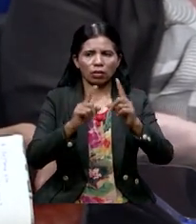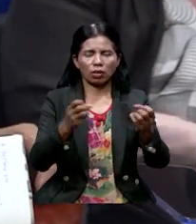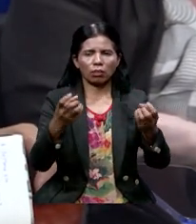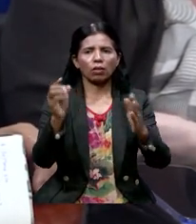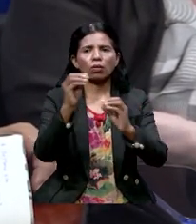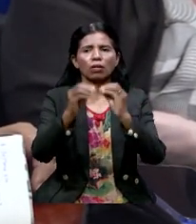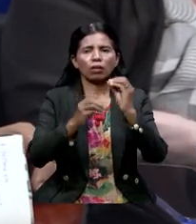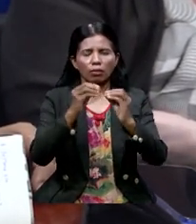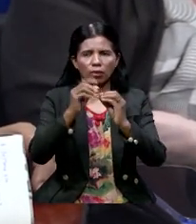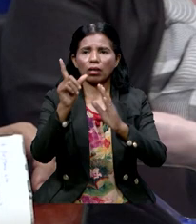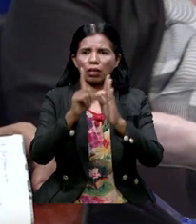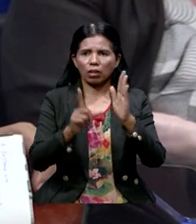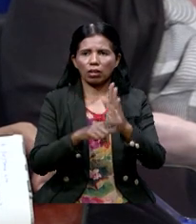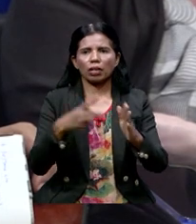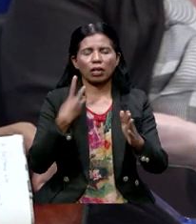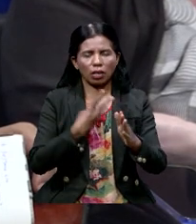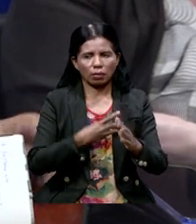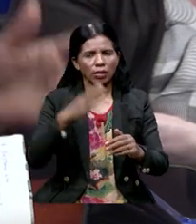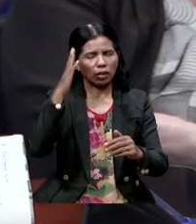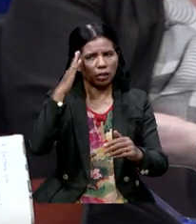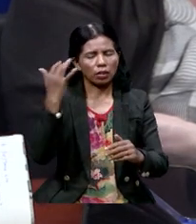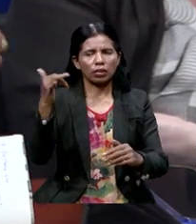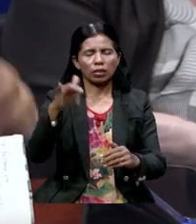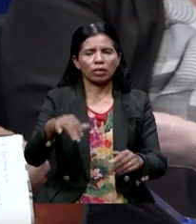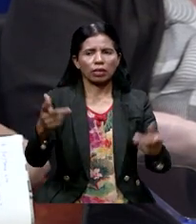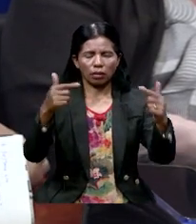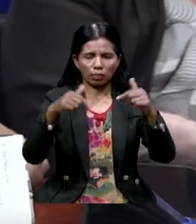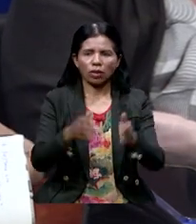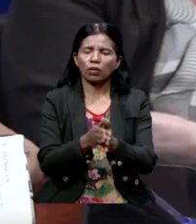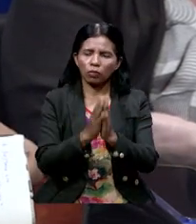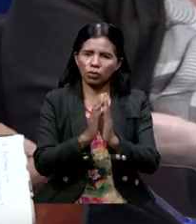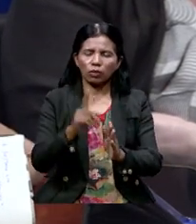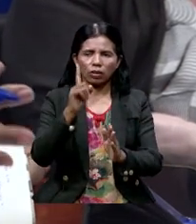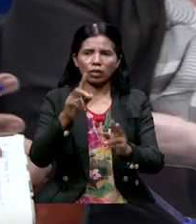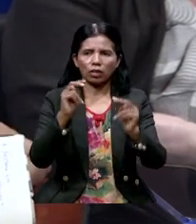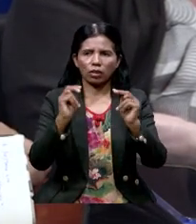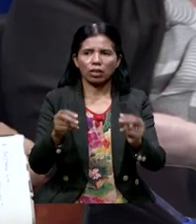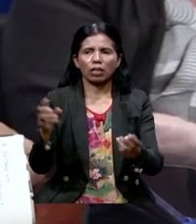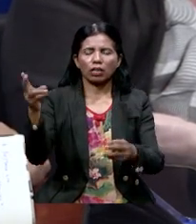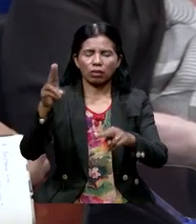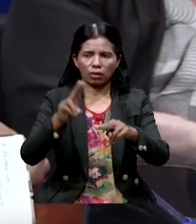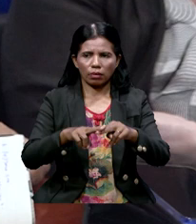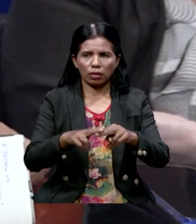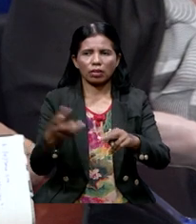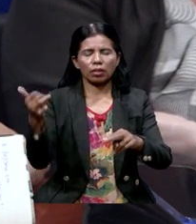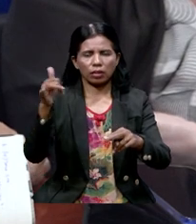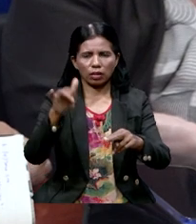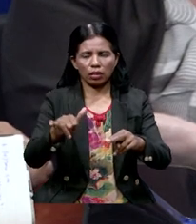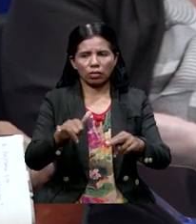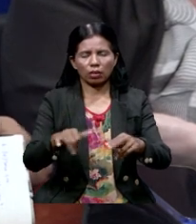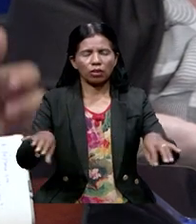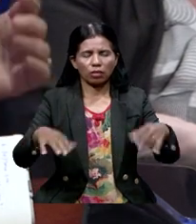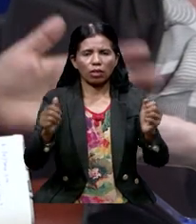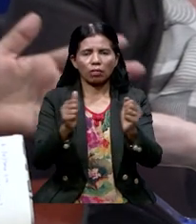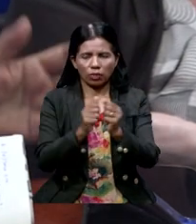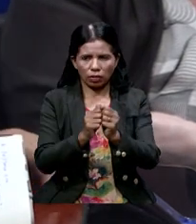balei nebe a mi hano in kata sira mai ho exigência ira que tem que estende automaticamente sira ninha contrato mai